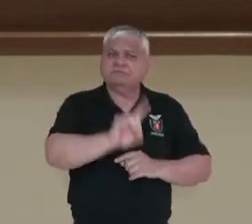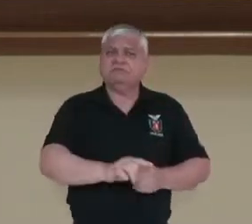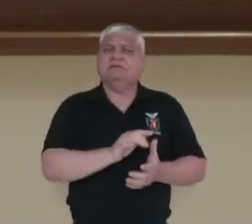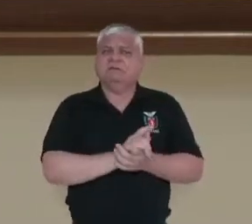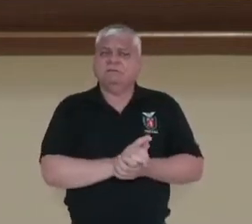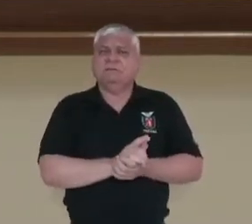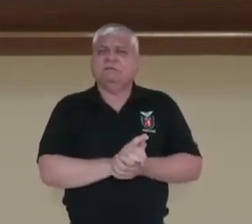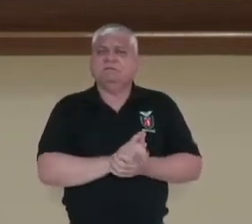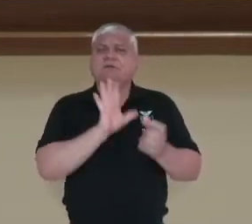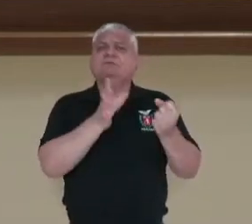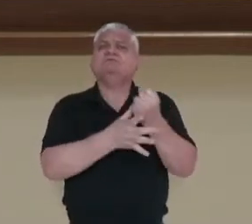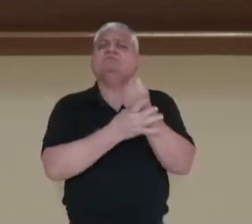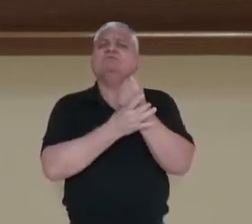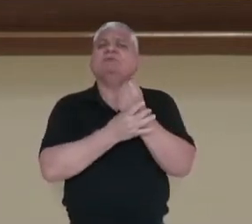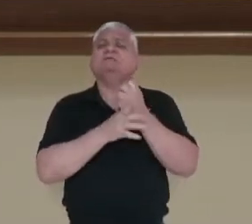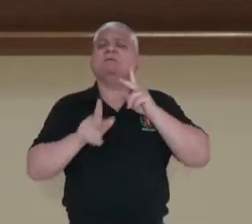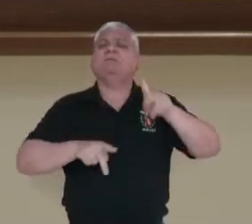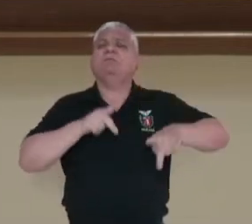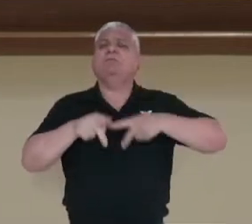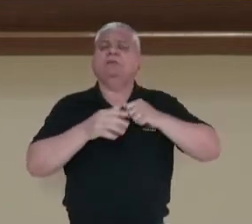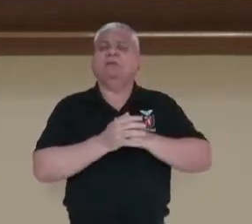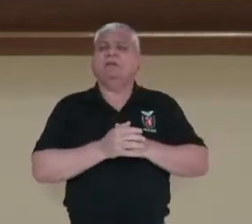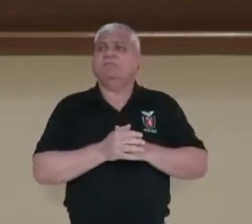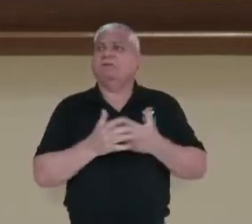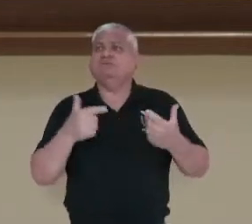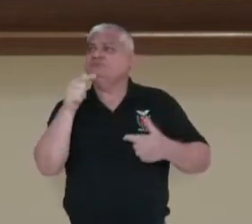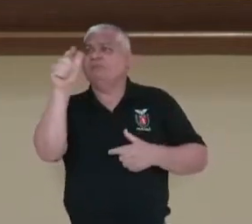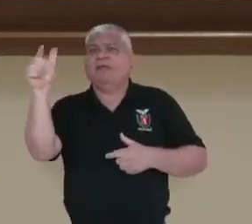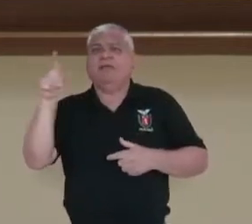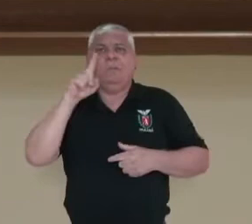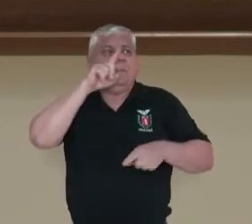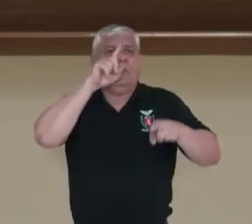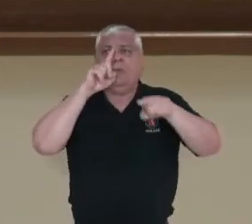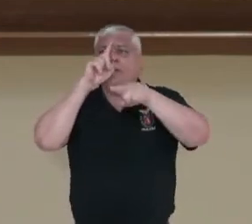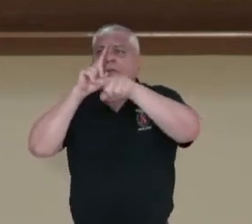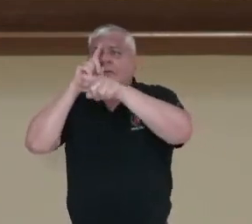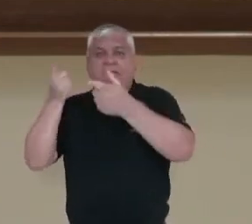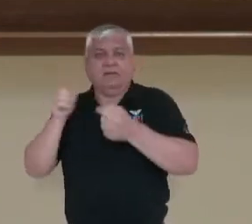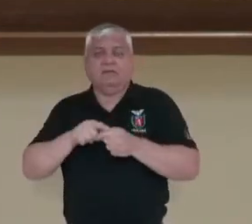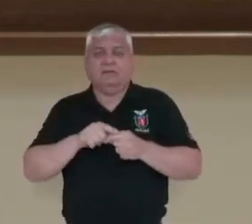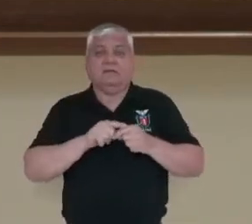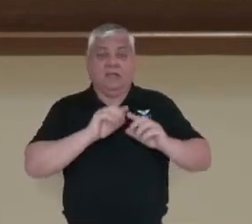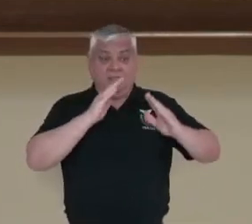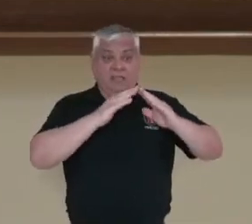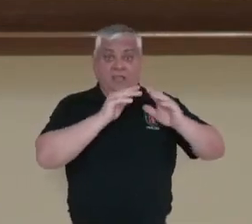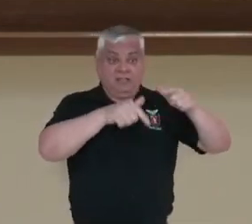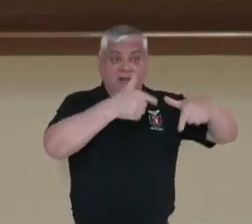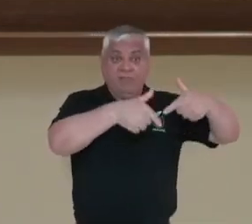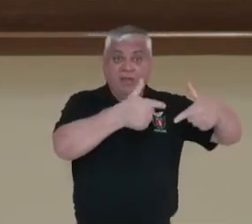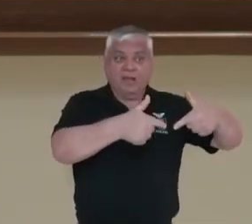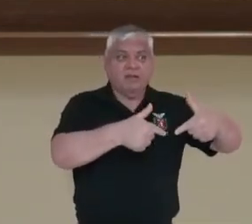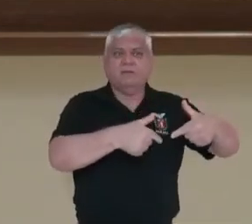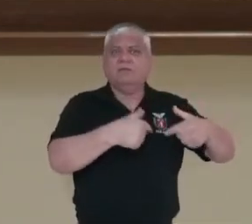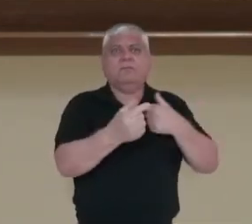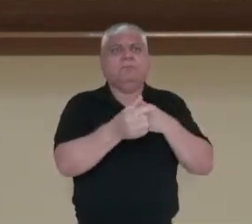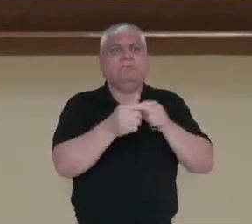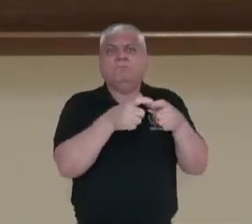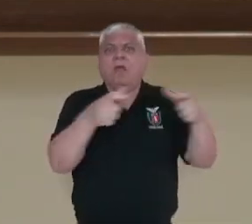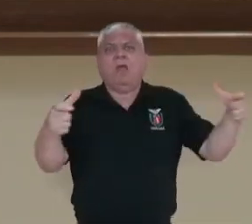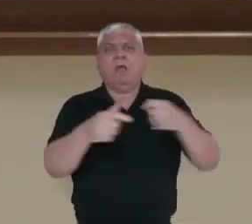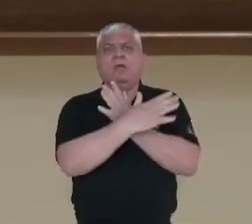em segurança pública, mas vivemos com insegurança. Se fala em trabalho, mas temos um alto índice de desemprego. Então são